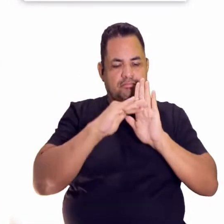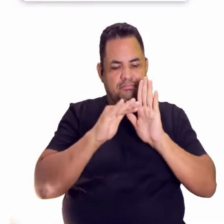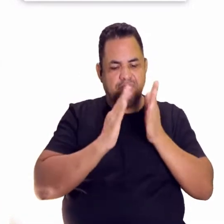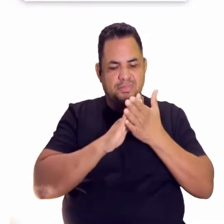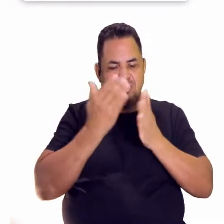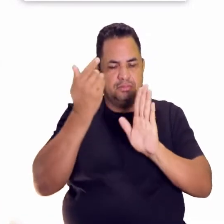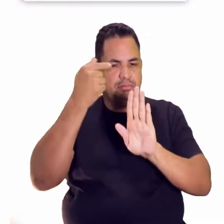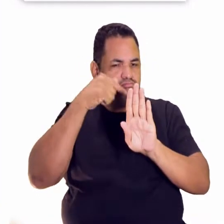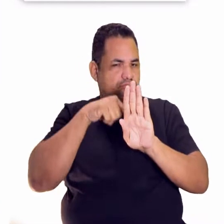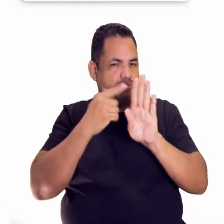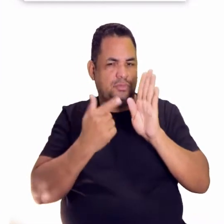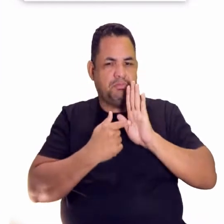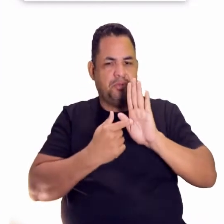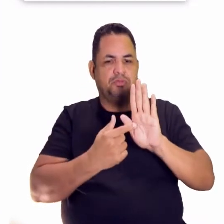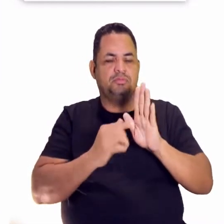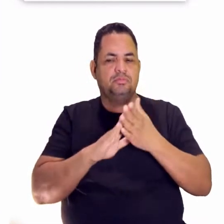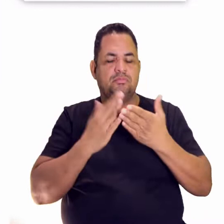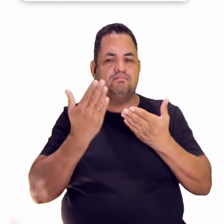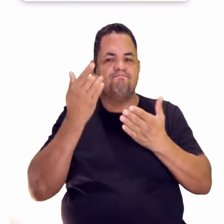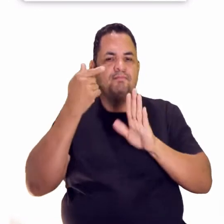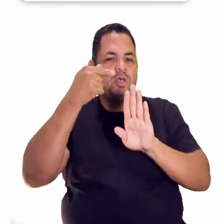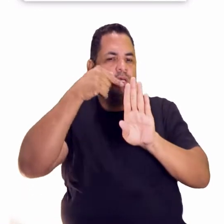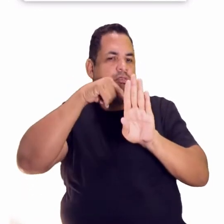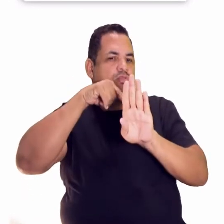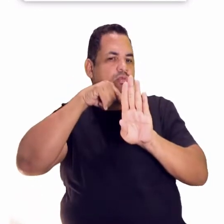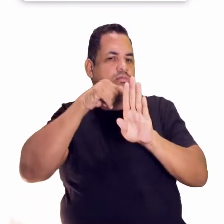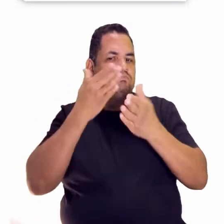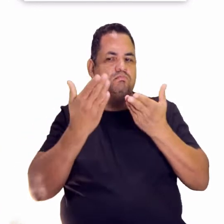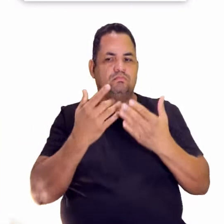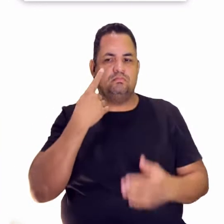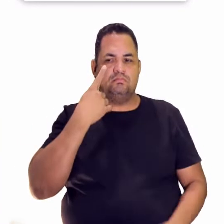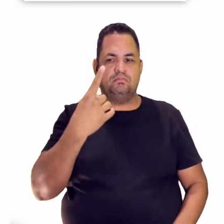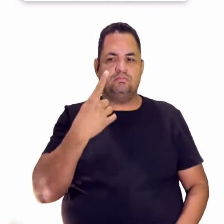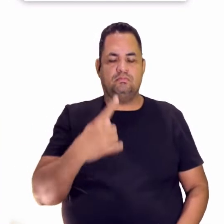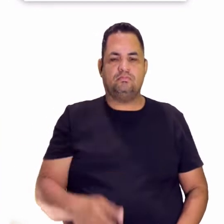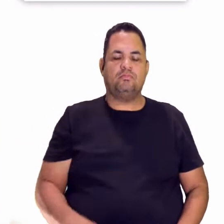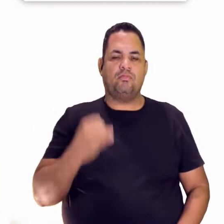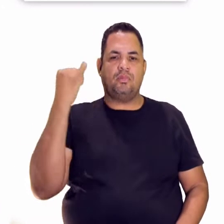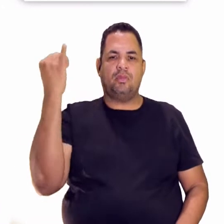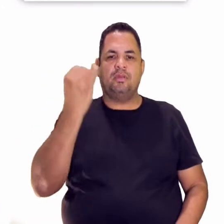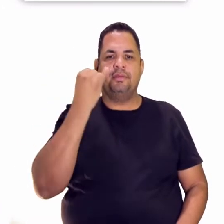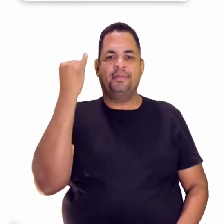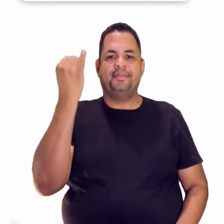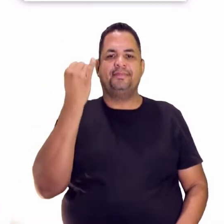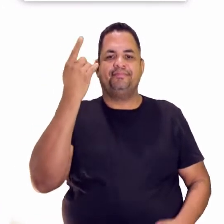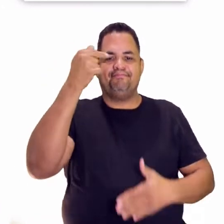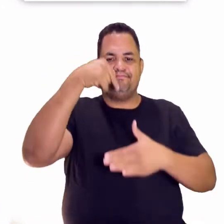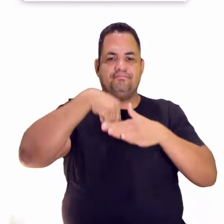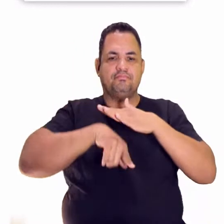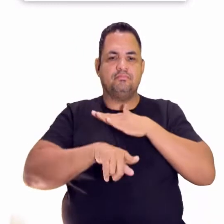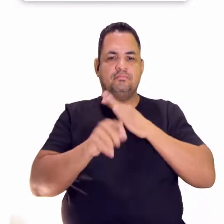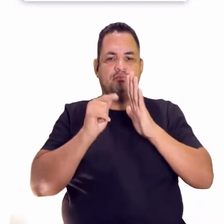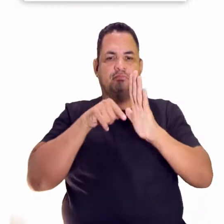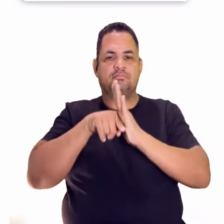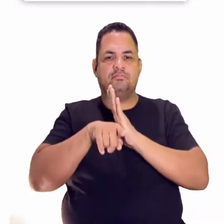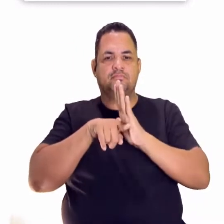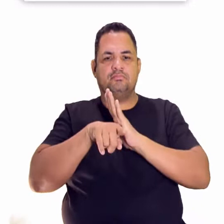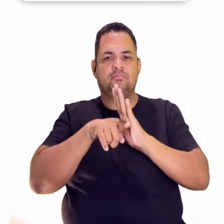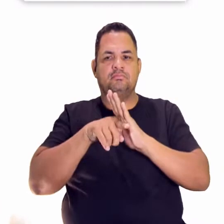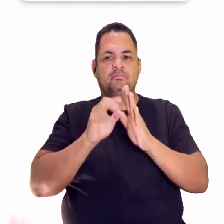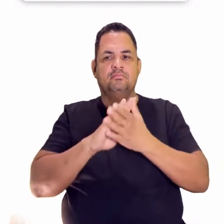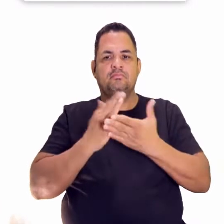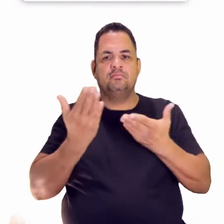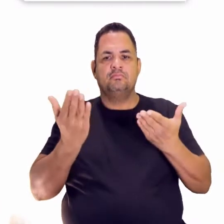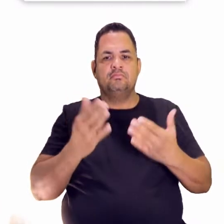estão imediatamente aparentes. E isso é muito importante para o seu aprofundamento na análise das